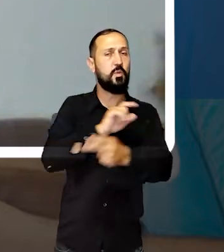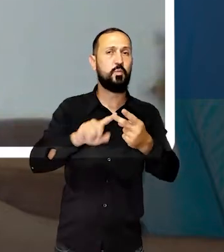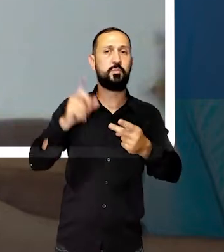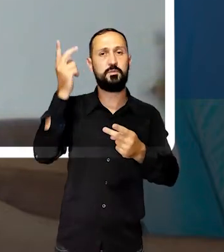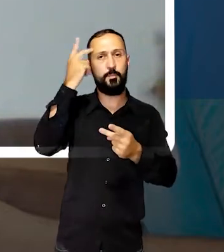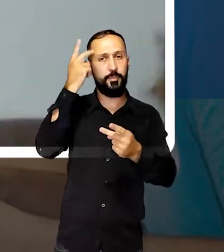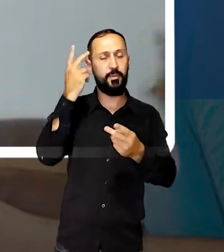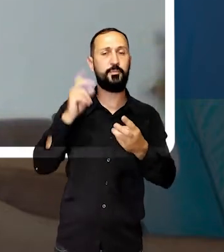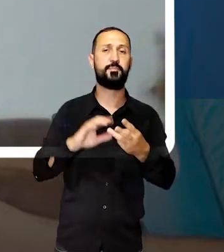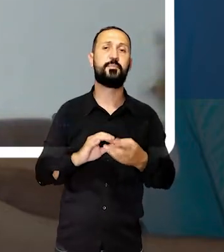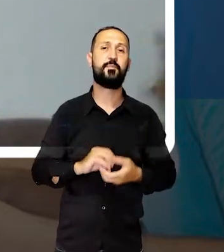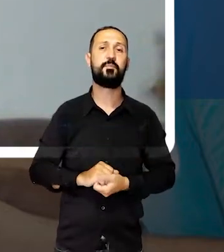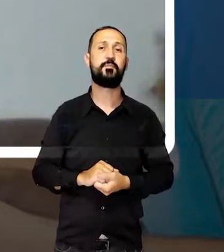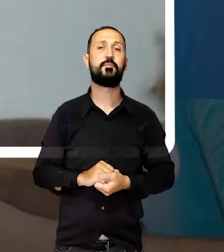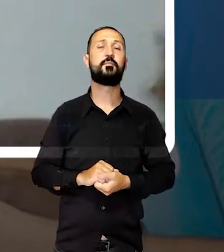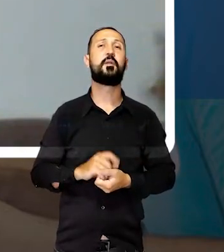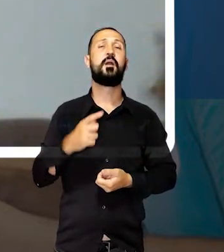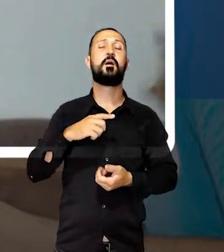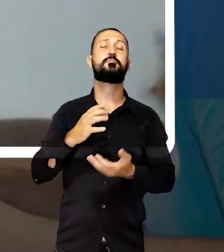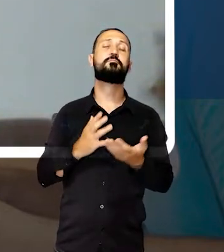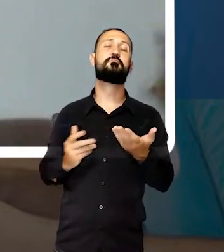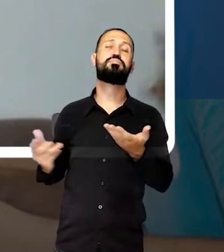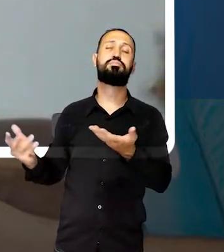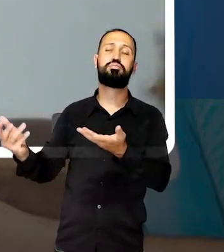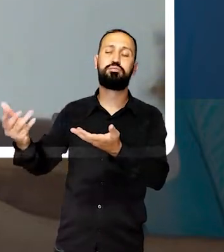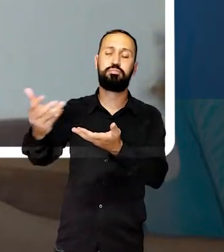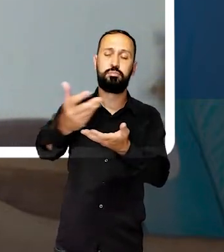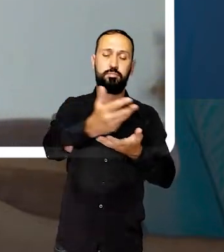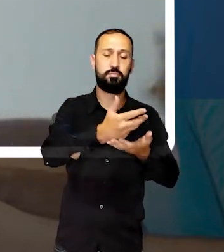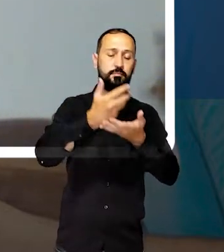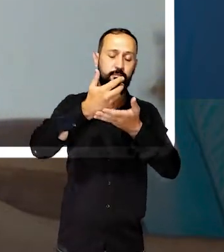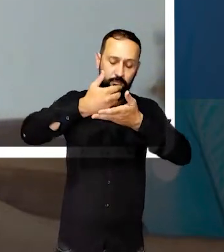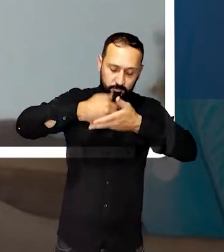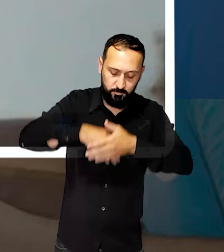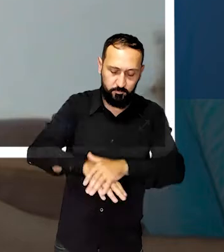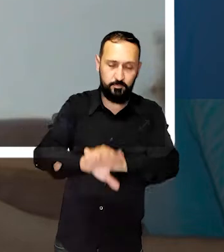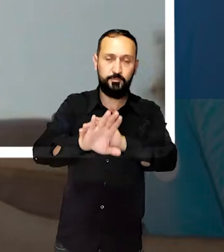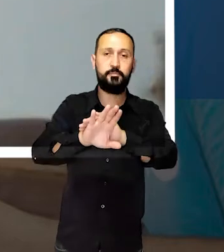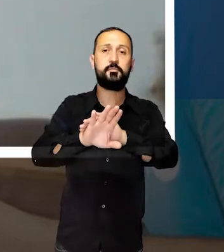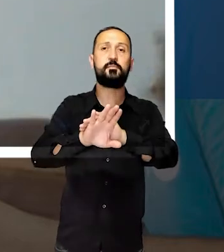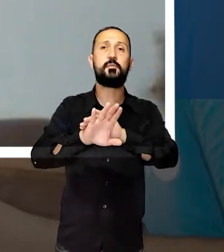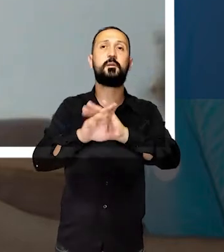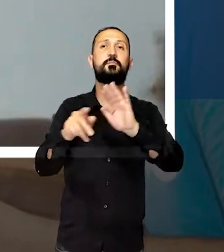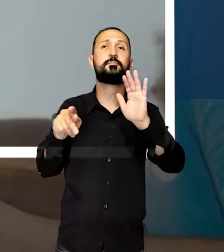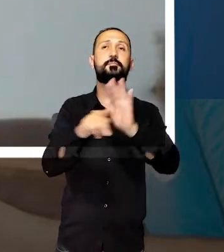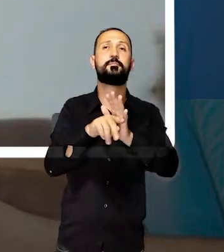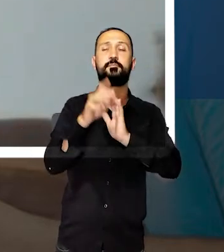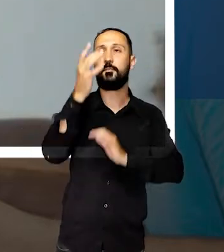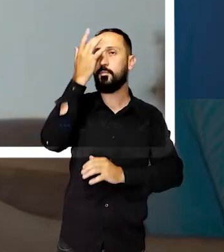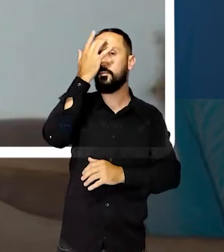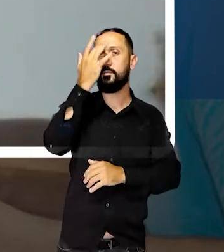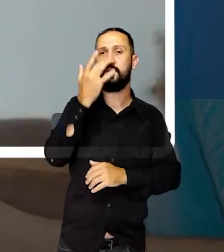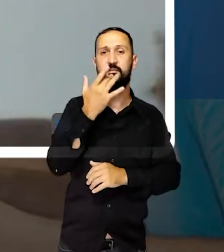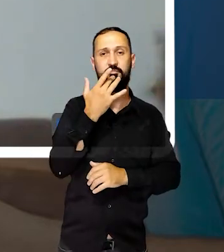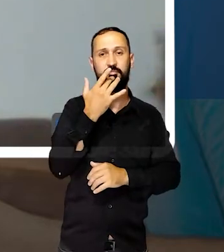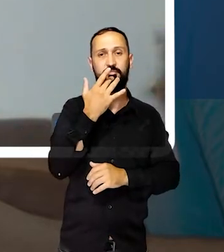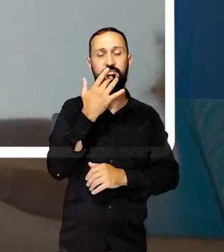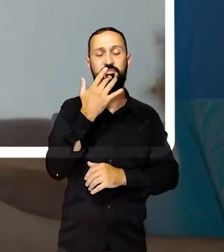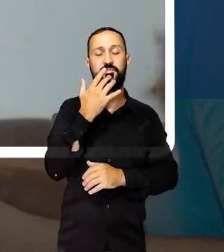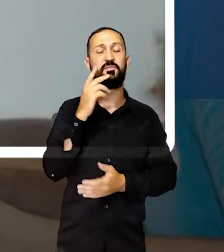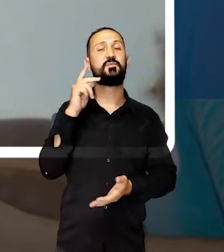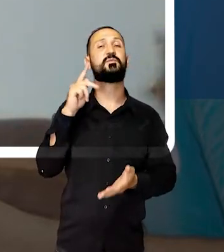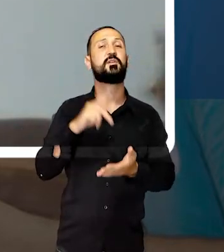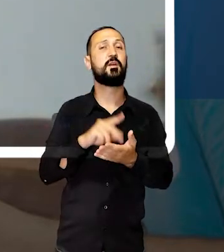em São Paulo. Então, esse é o conjunto que forma um arcabouço da minha personalidade